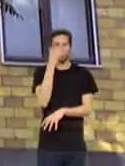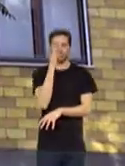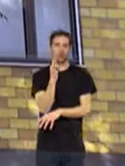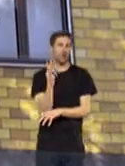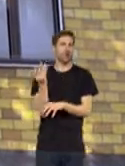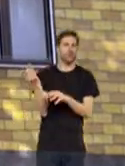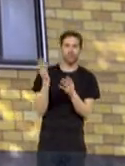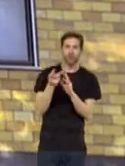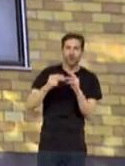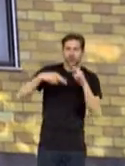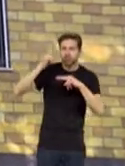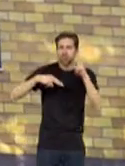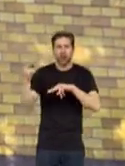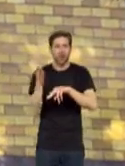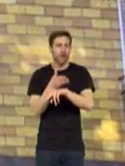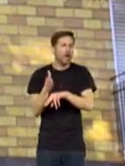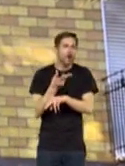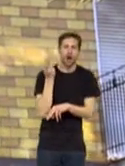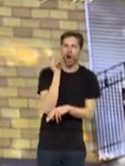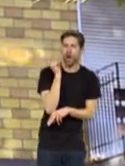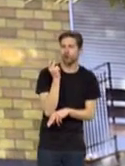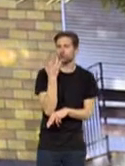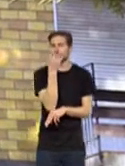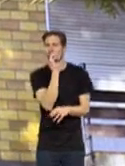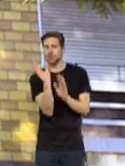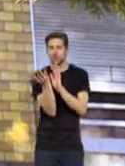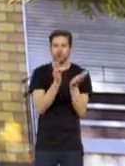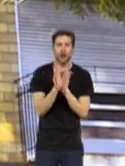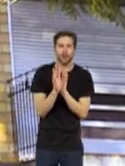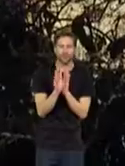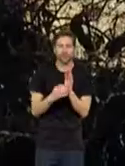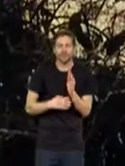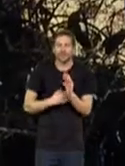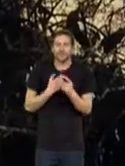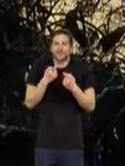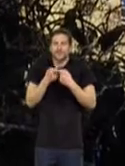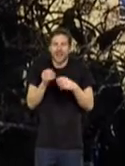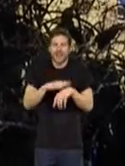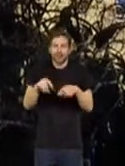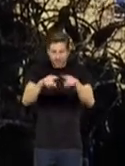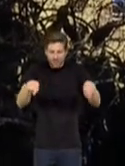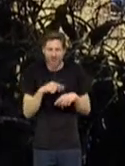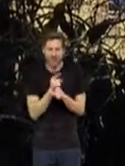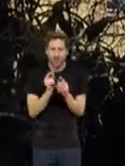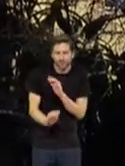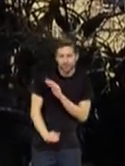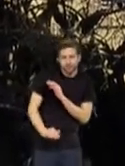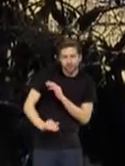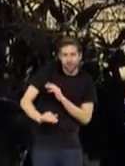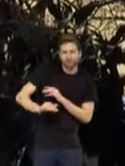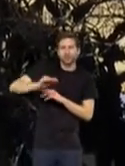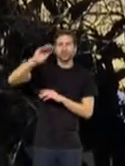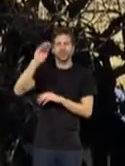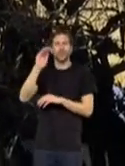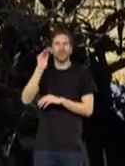2 décadas. É claro que há uma razão pessoal, afetiva, porque eu aqui cresci e vivi quase 30 anos e